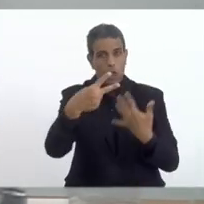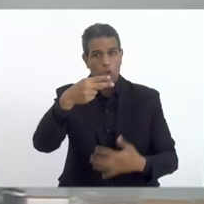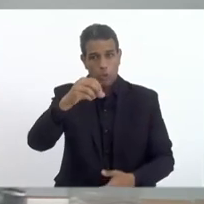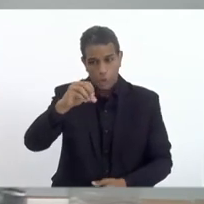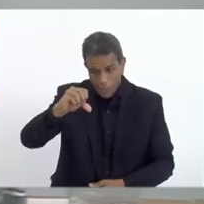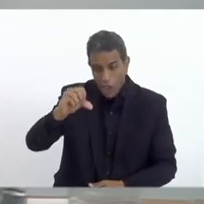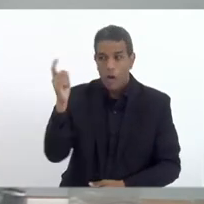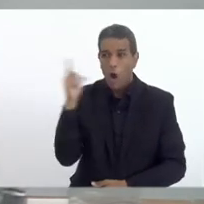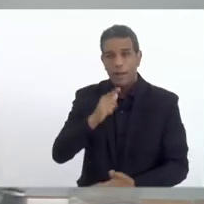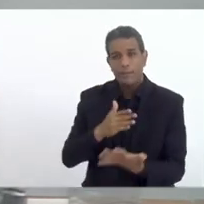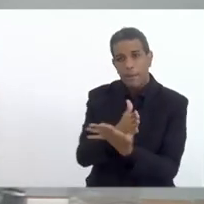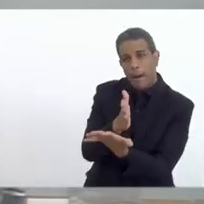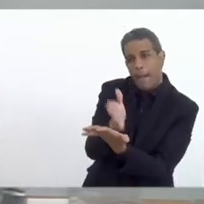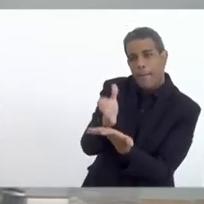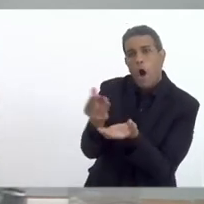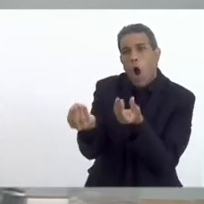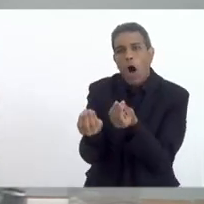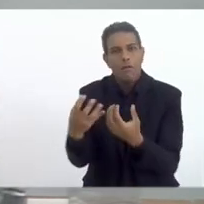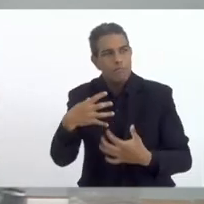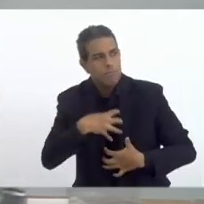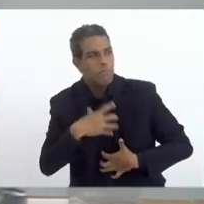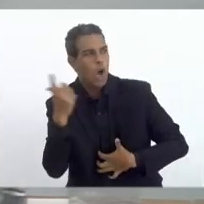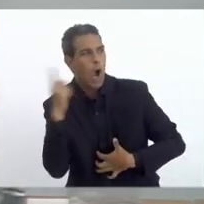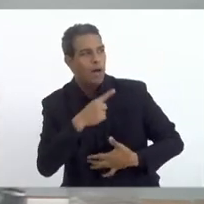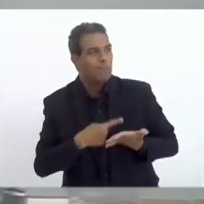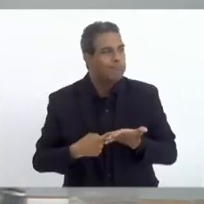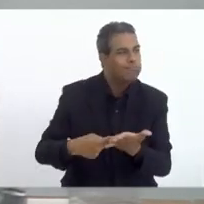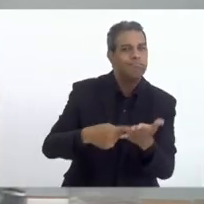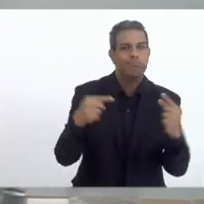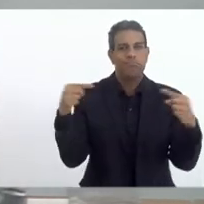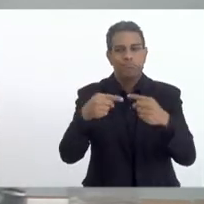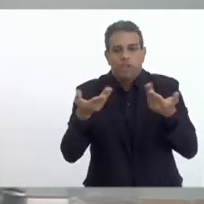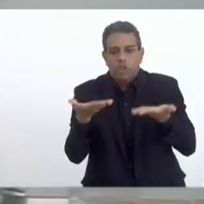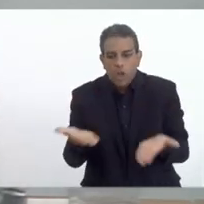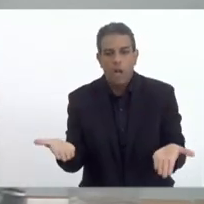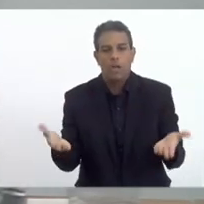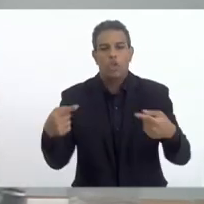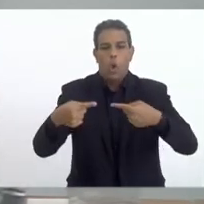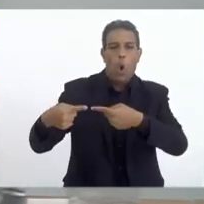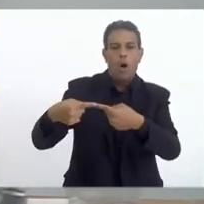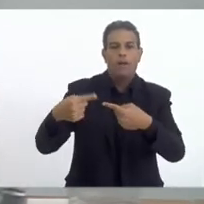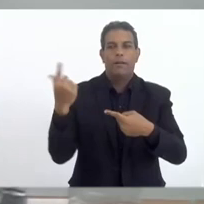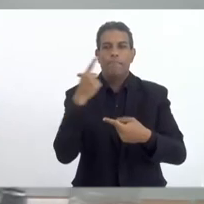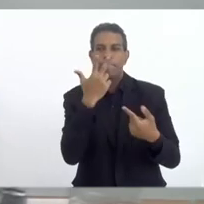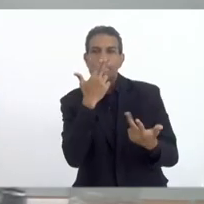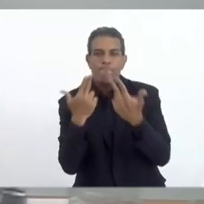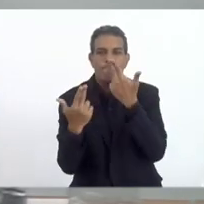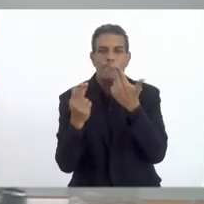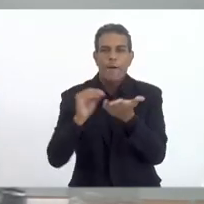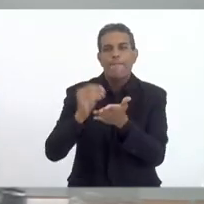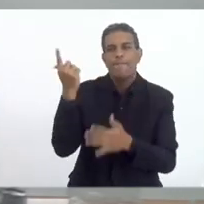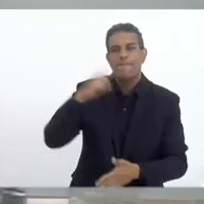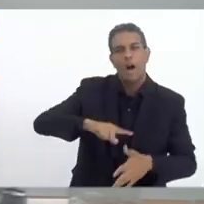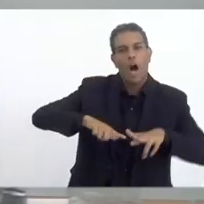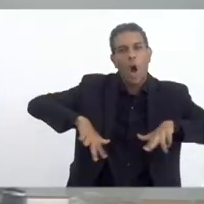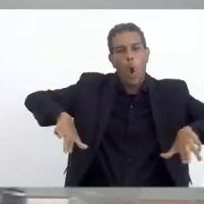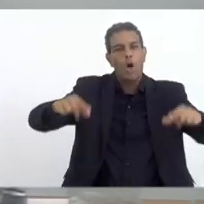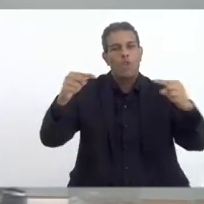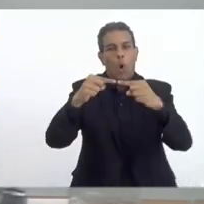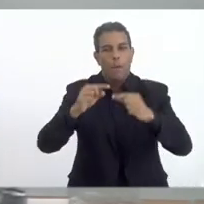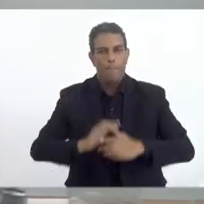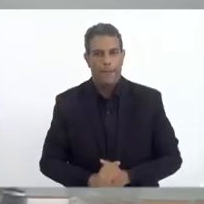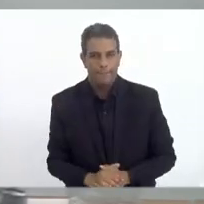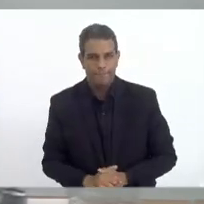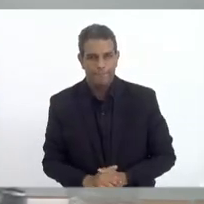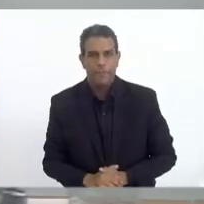para o TAC. E conseguimos agora chegar num consenso, me parece. Ainda falta alguma coisa para enfrentar aí. A